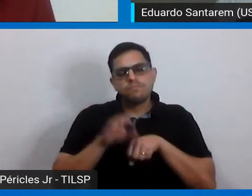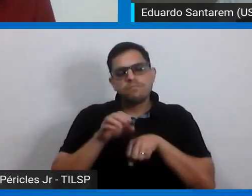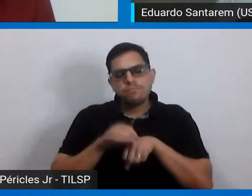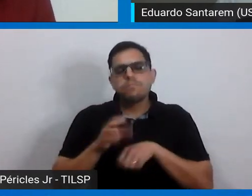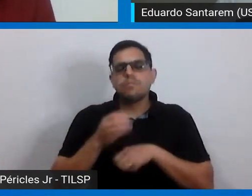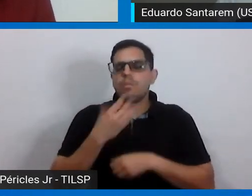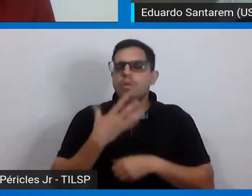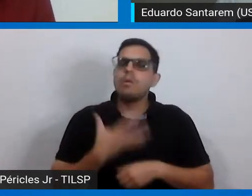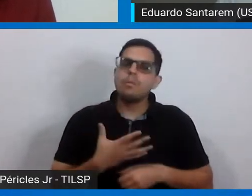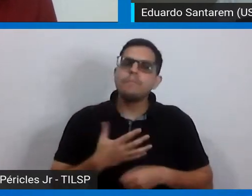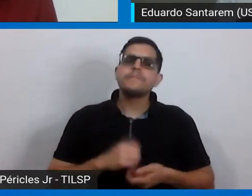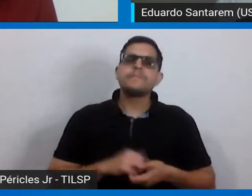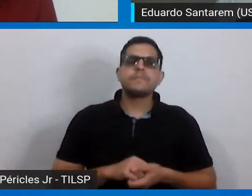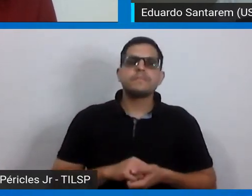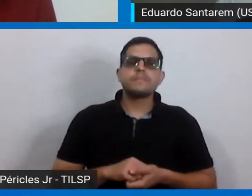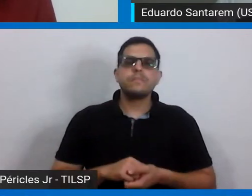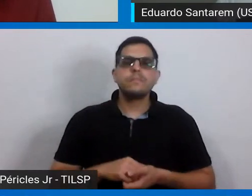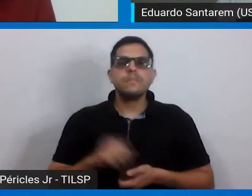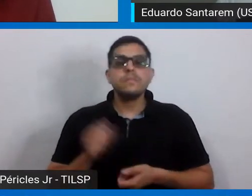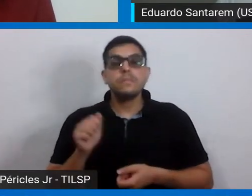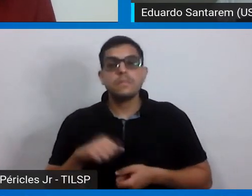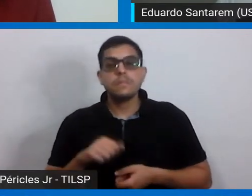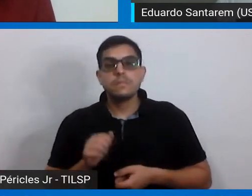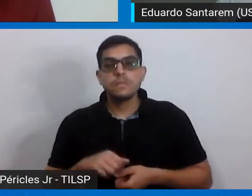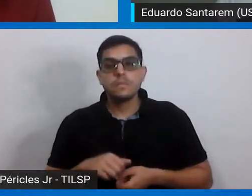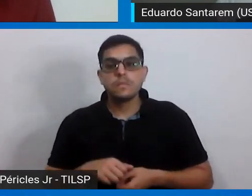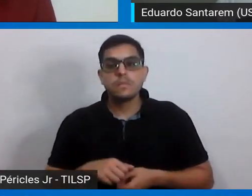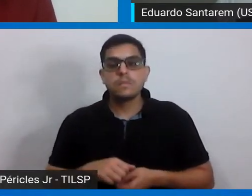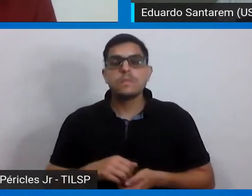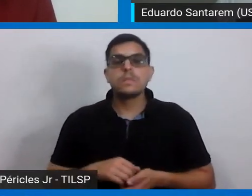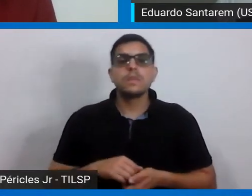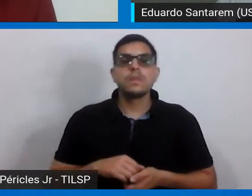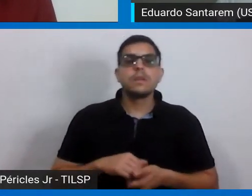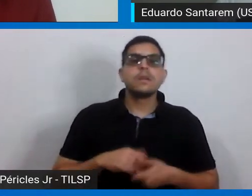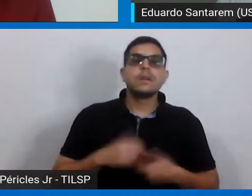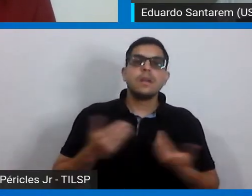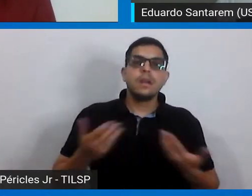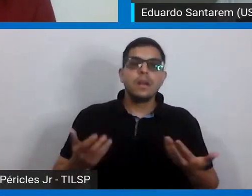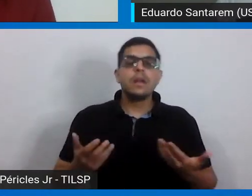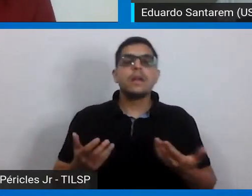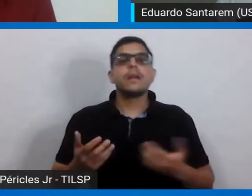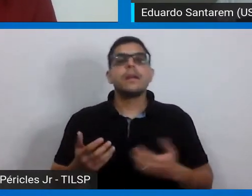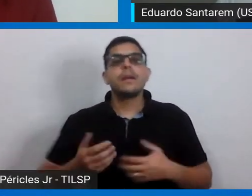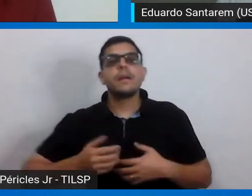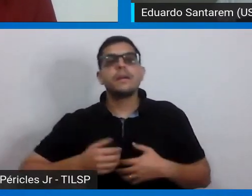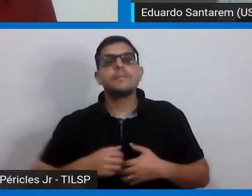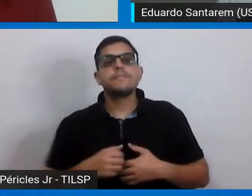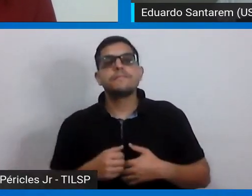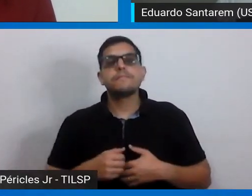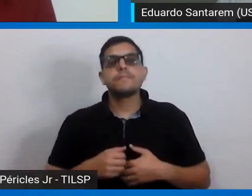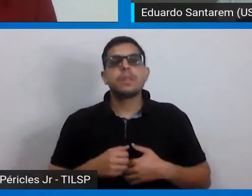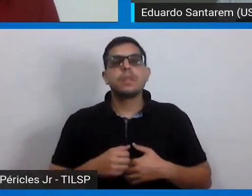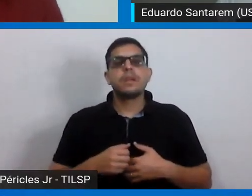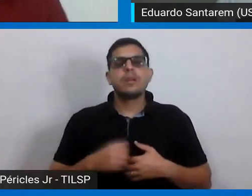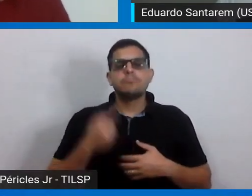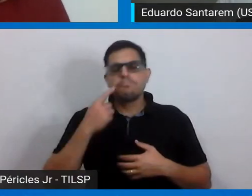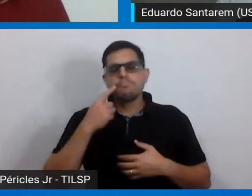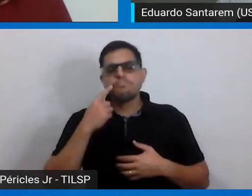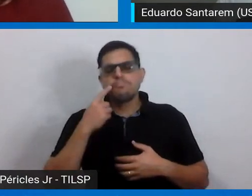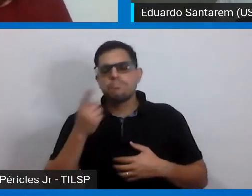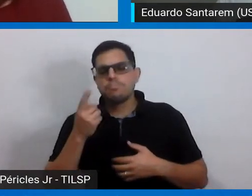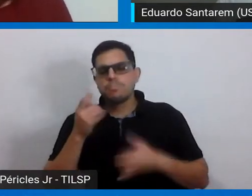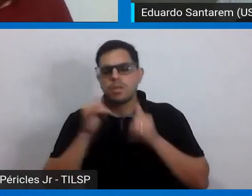que dentro daquilo que nós temos acesso que nós podemos é ir tentando reverberar